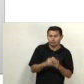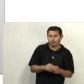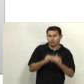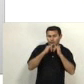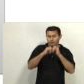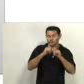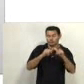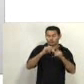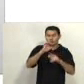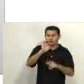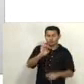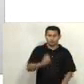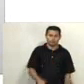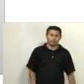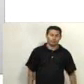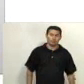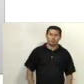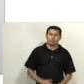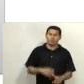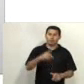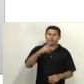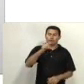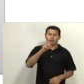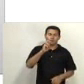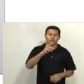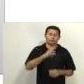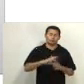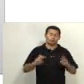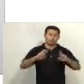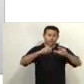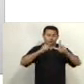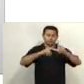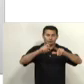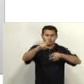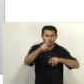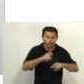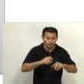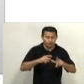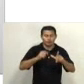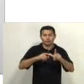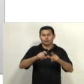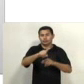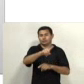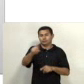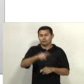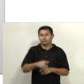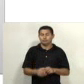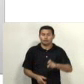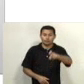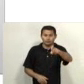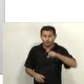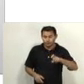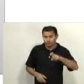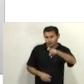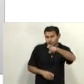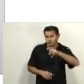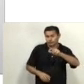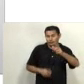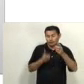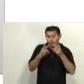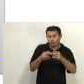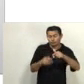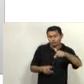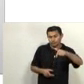A. Então, vamos lá. A padronização da variável x para a variável z. Então, x, nesse caso, é